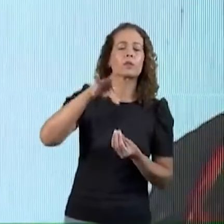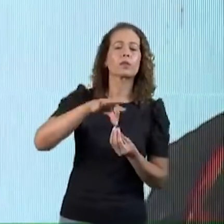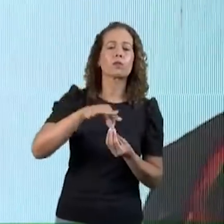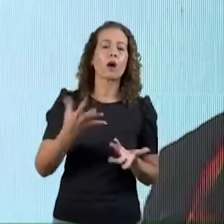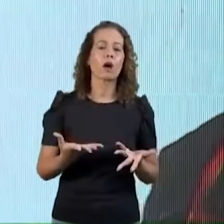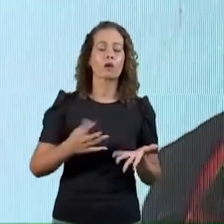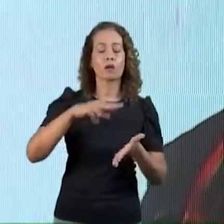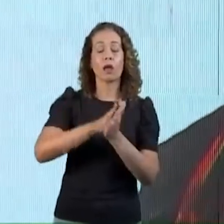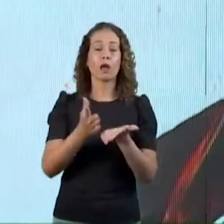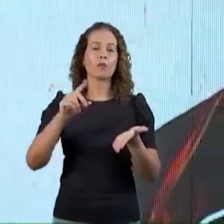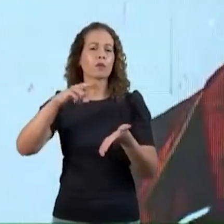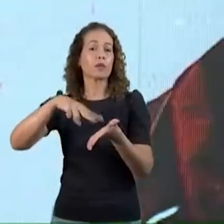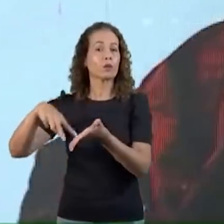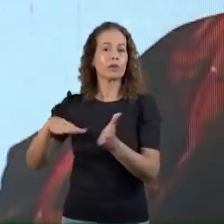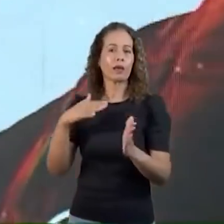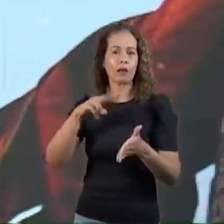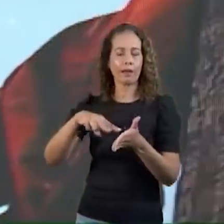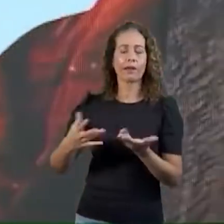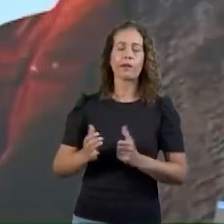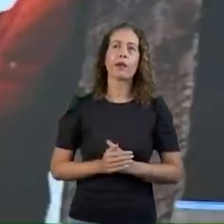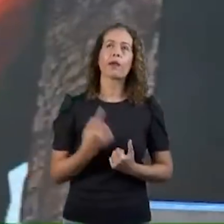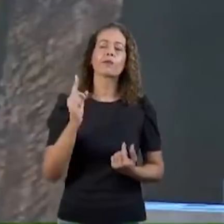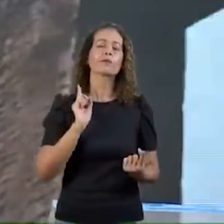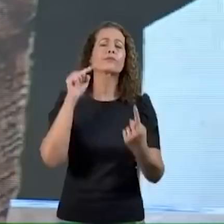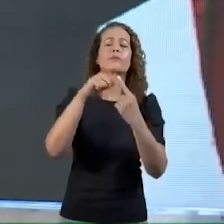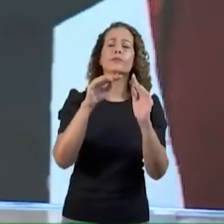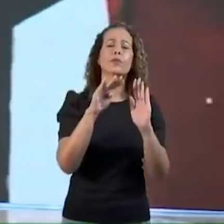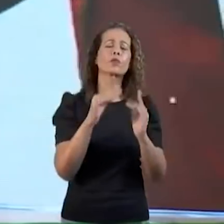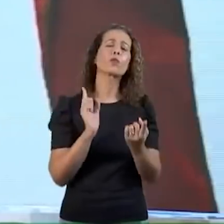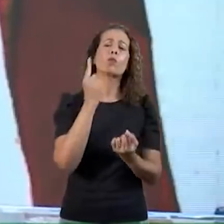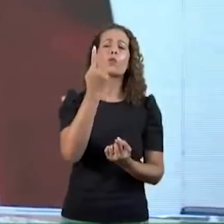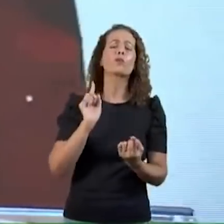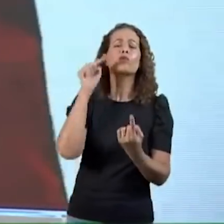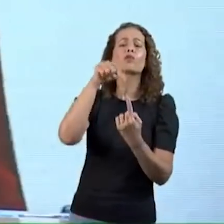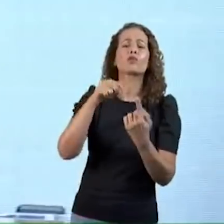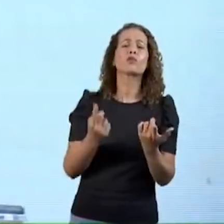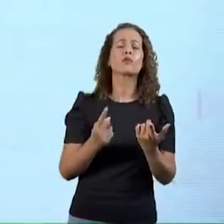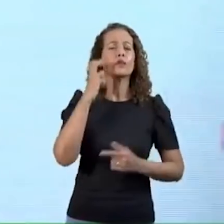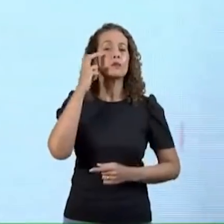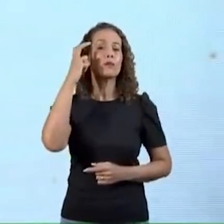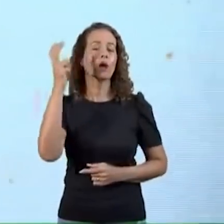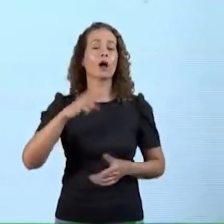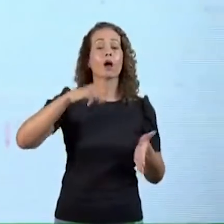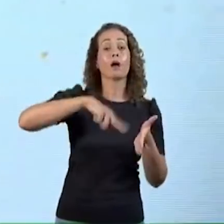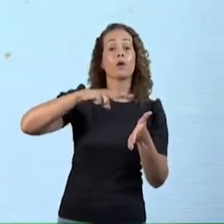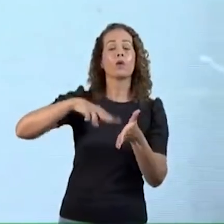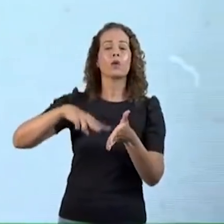Bíblia toda. Um alvo na questão intelectual, nós vamos ler